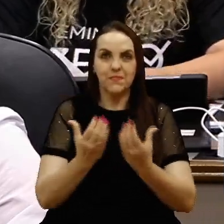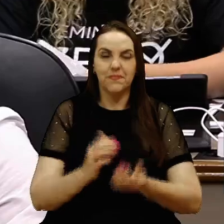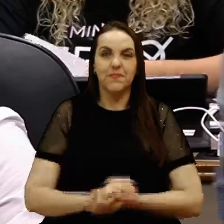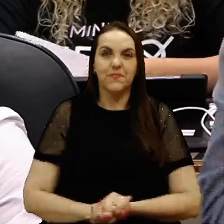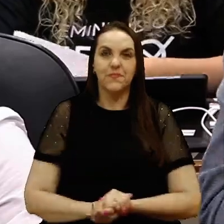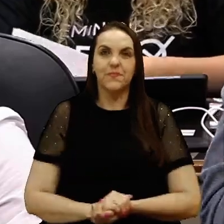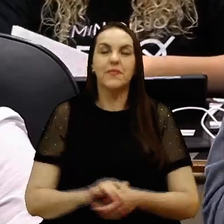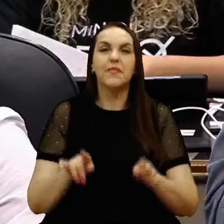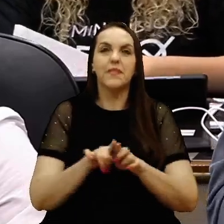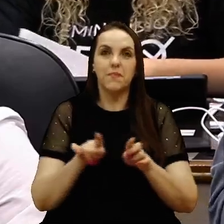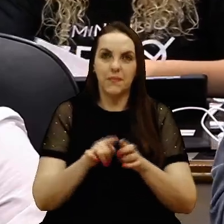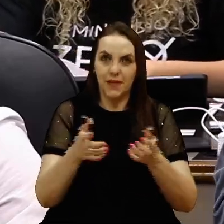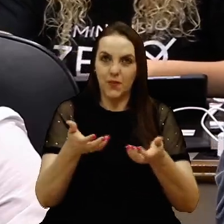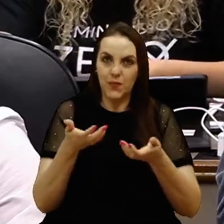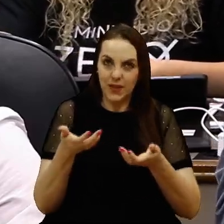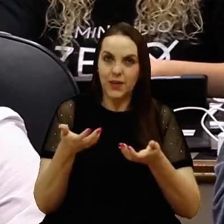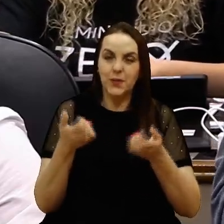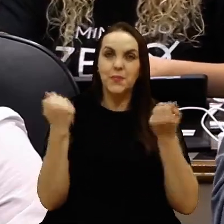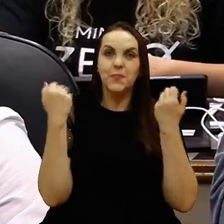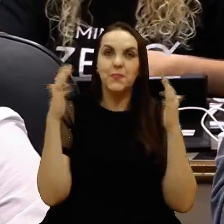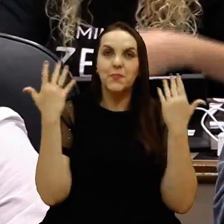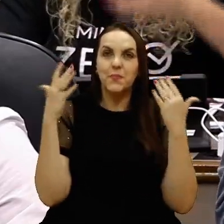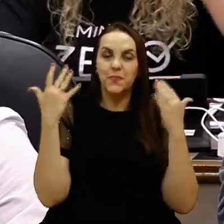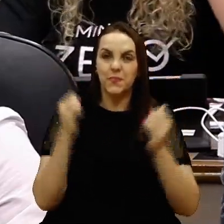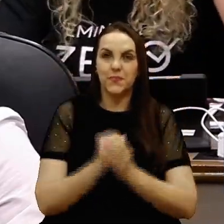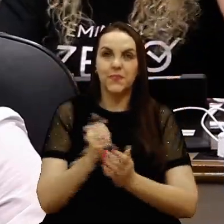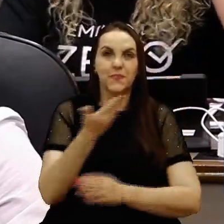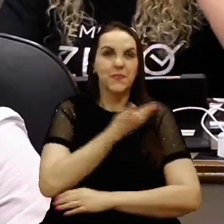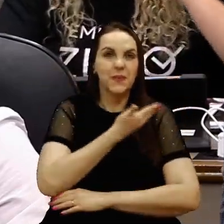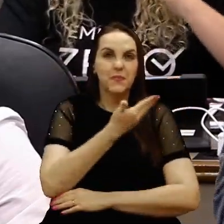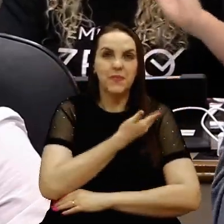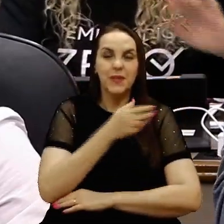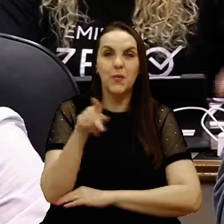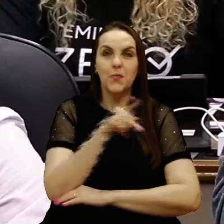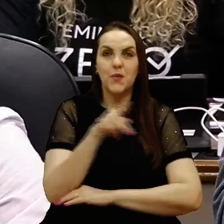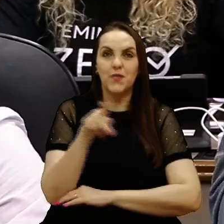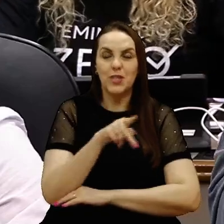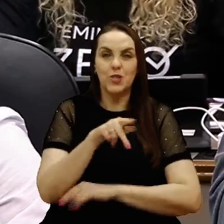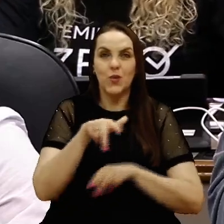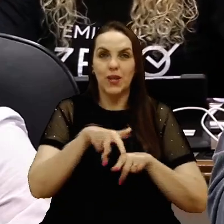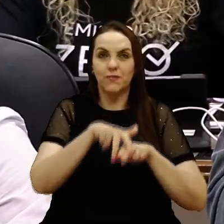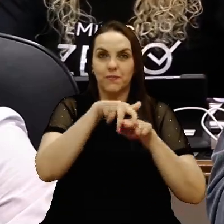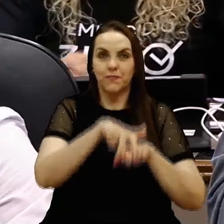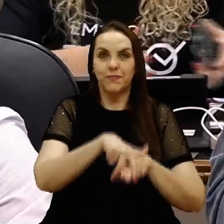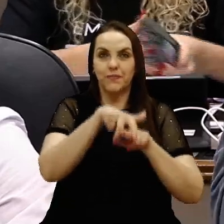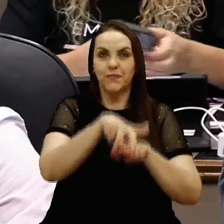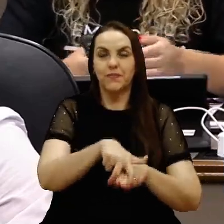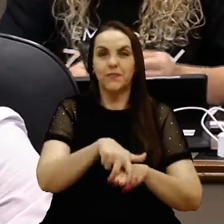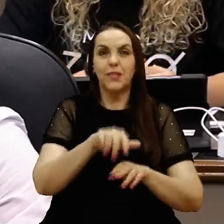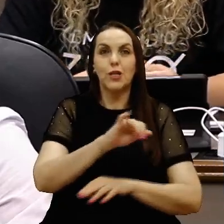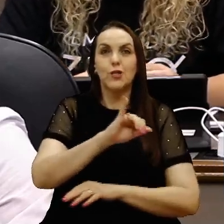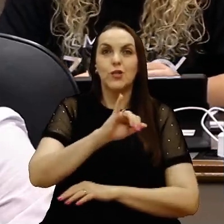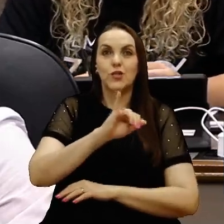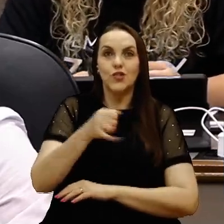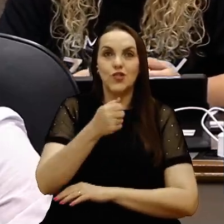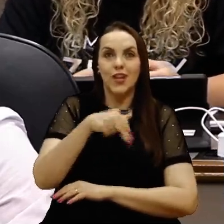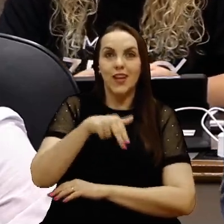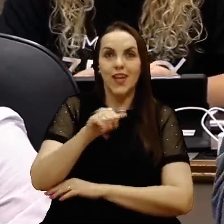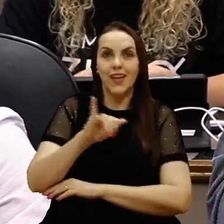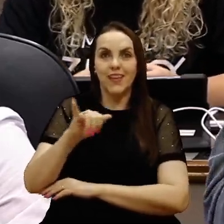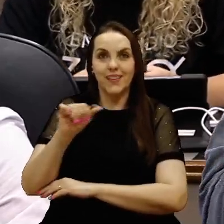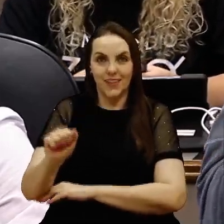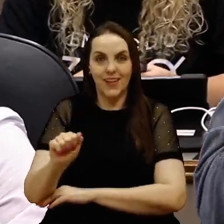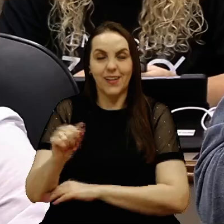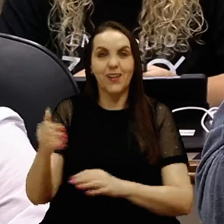eu quero parabenizar uma grande amiga, minha professora de equitação, né, a Janaína Araújo, que está de